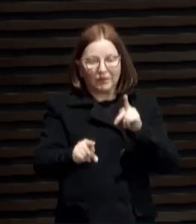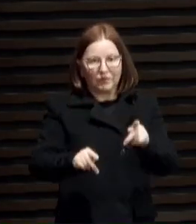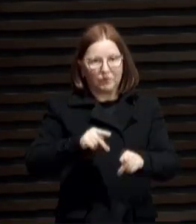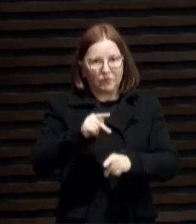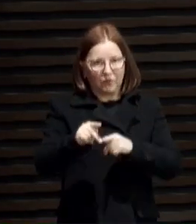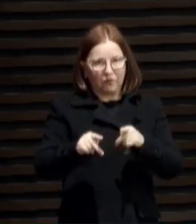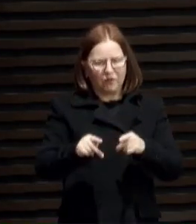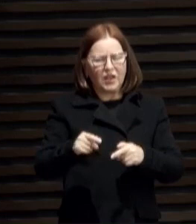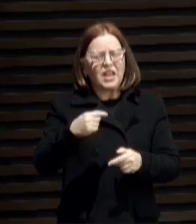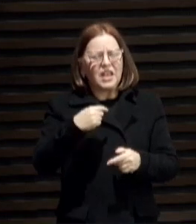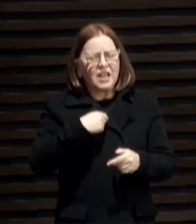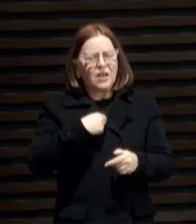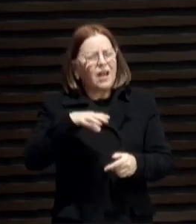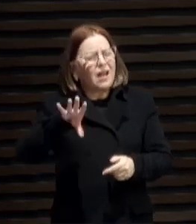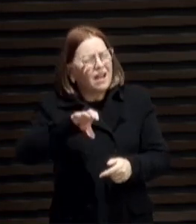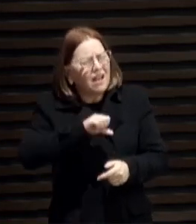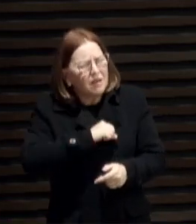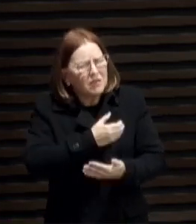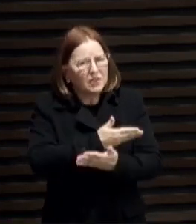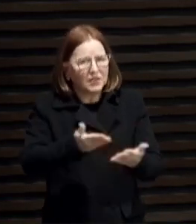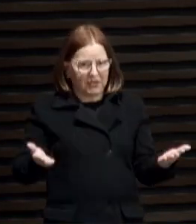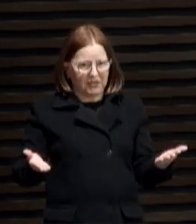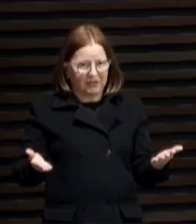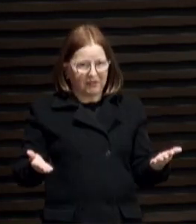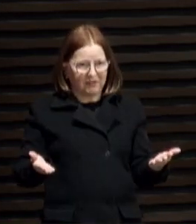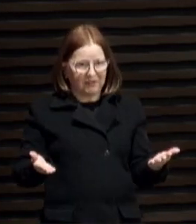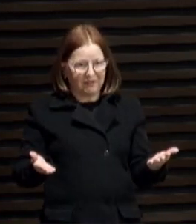eu vos tenho amado. E o povo,